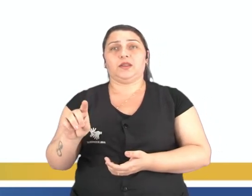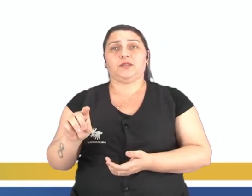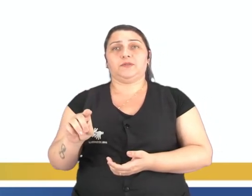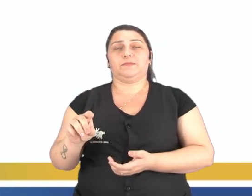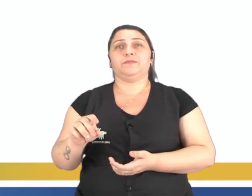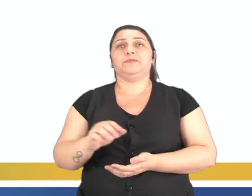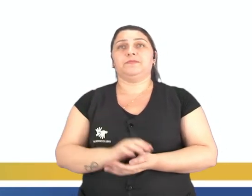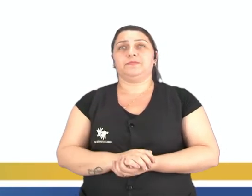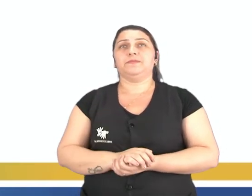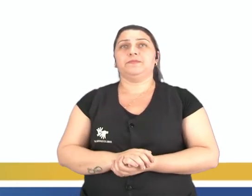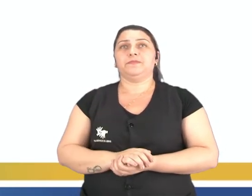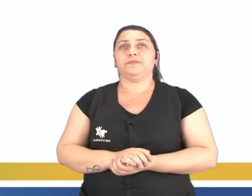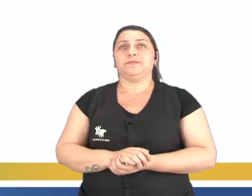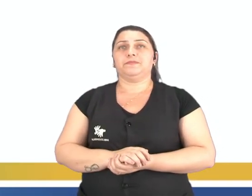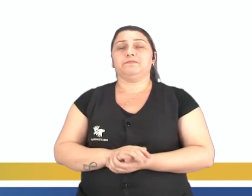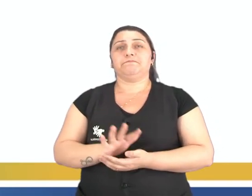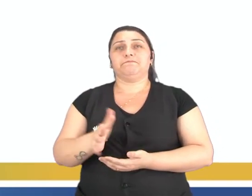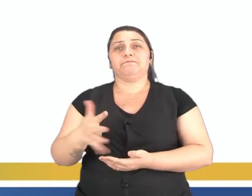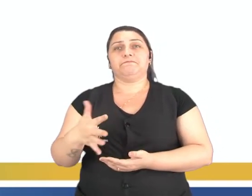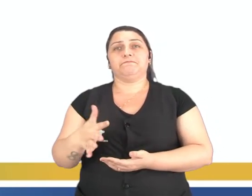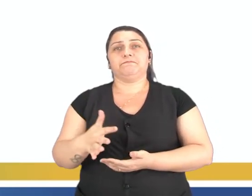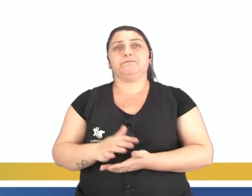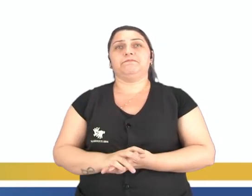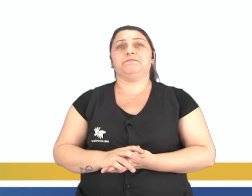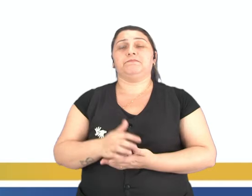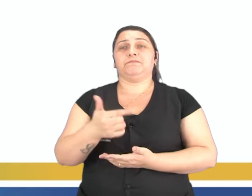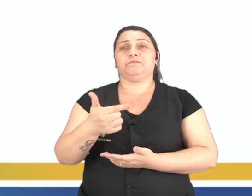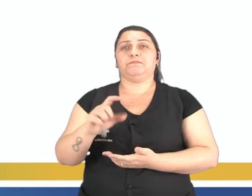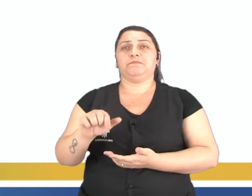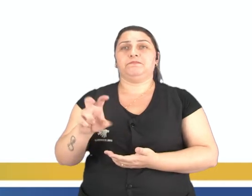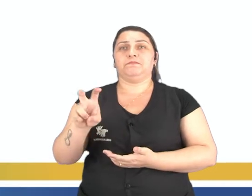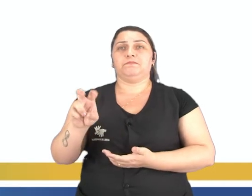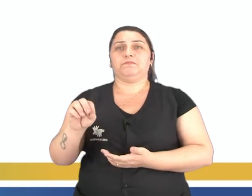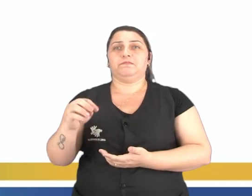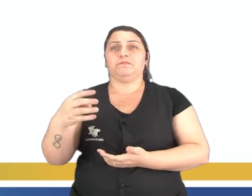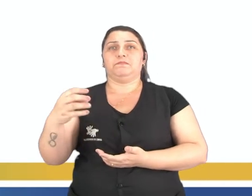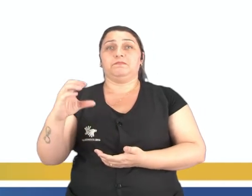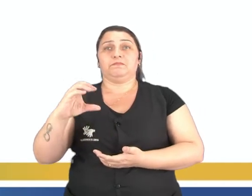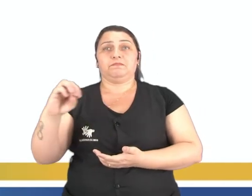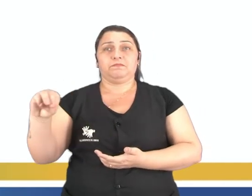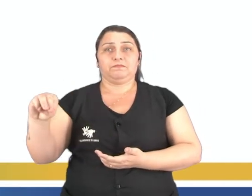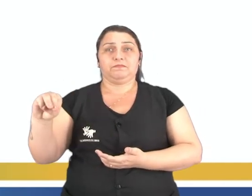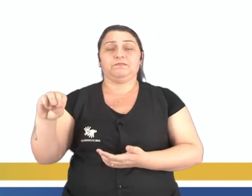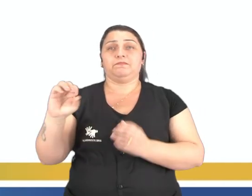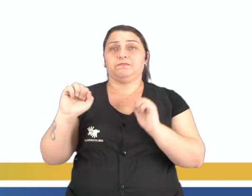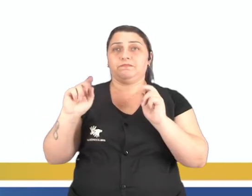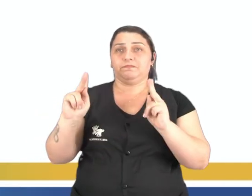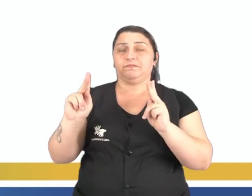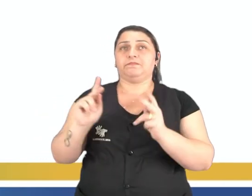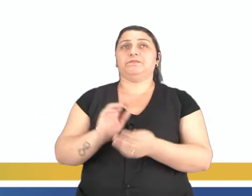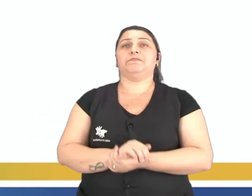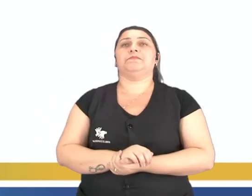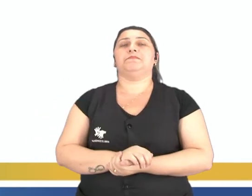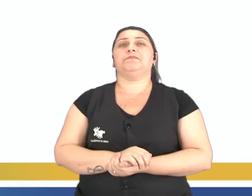adulto é de aproximadamente 2,54 centímetros, ok?